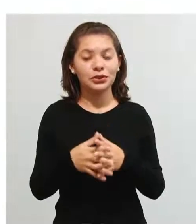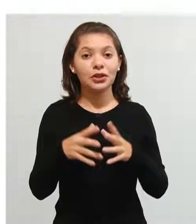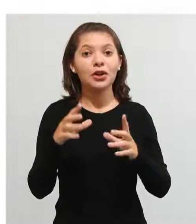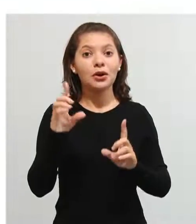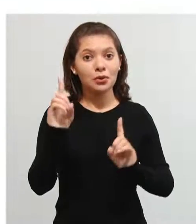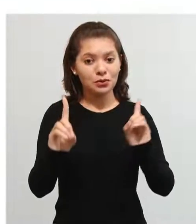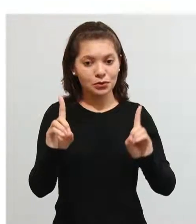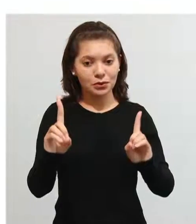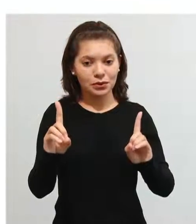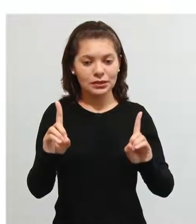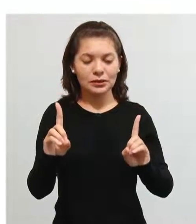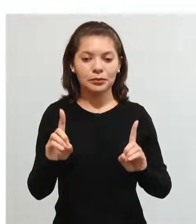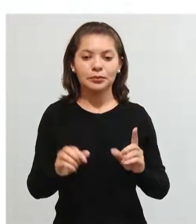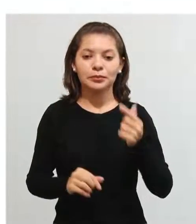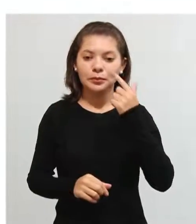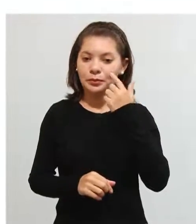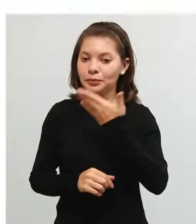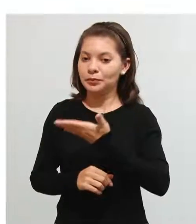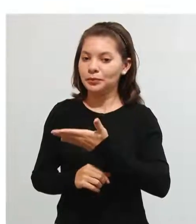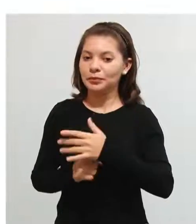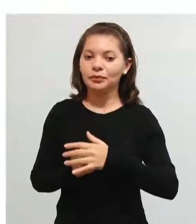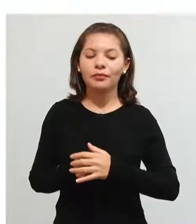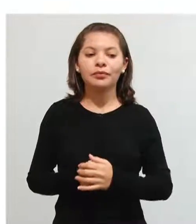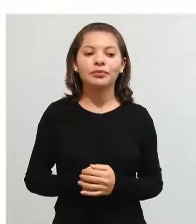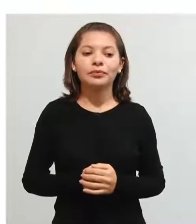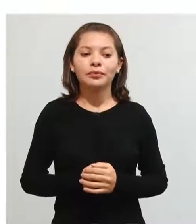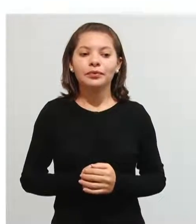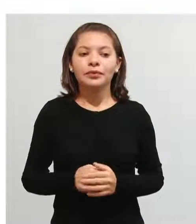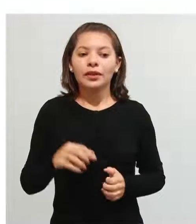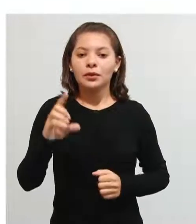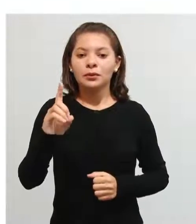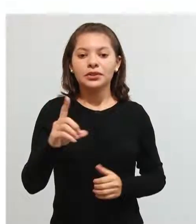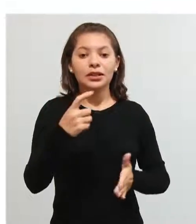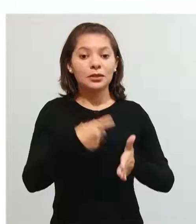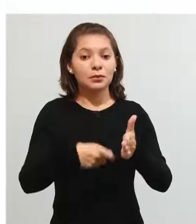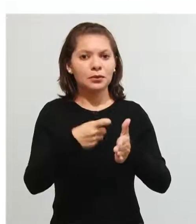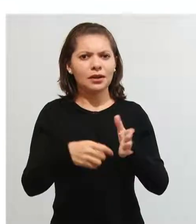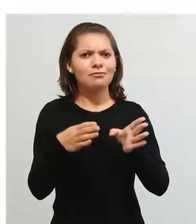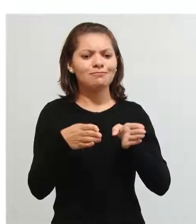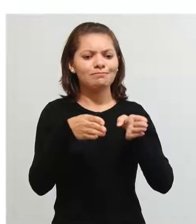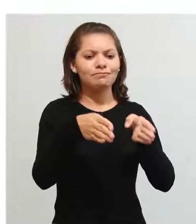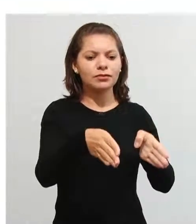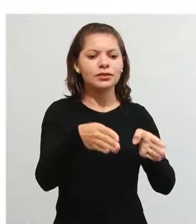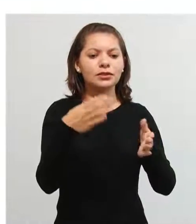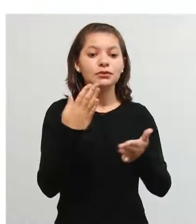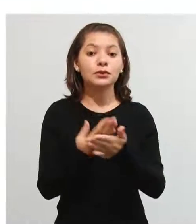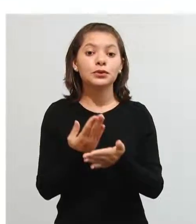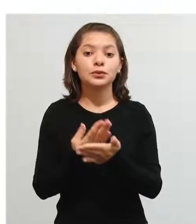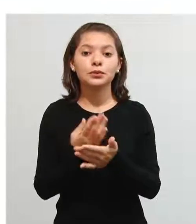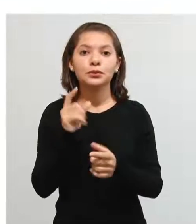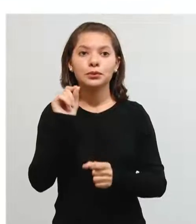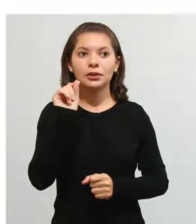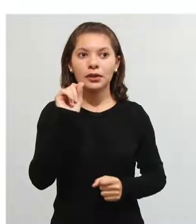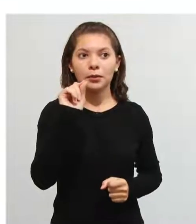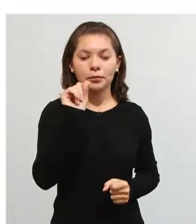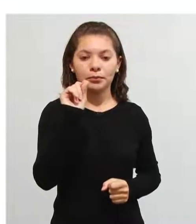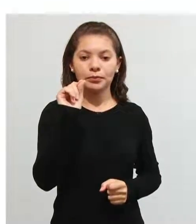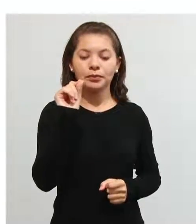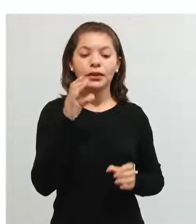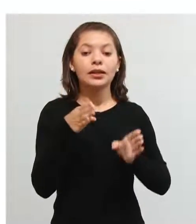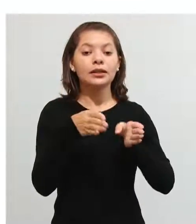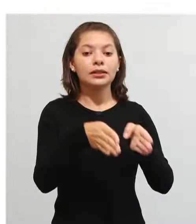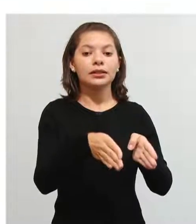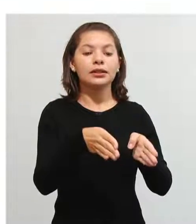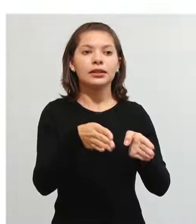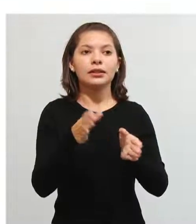é o direito financeiro, porque o direito tributário ele é mais específico, onde ele estuda ali diretamente a questão